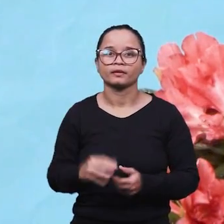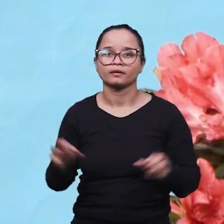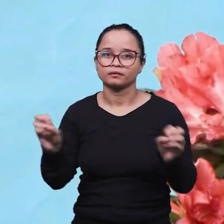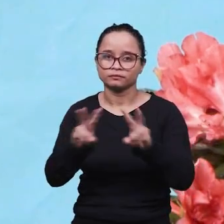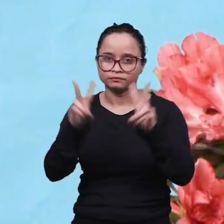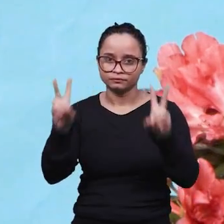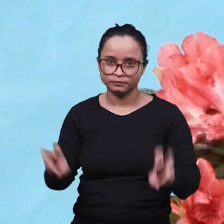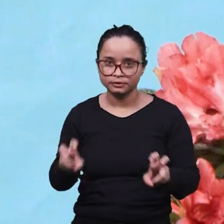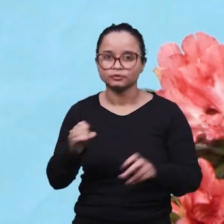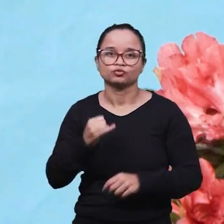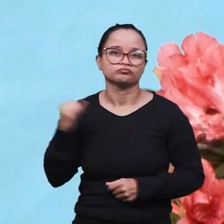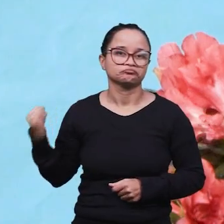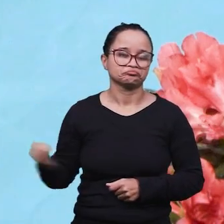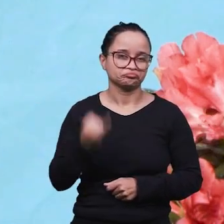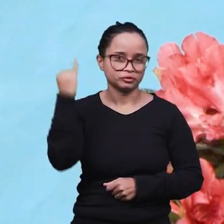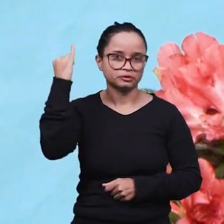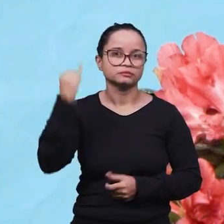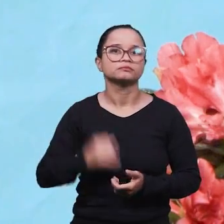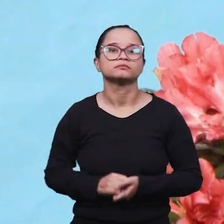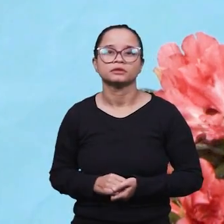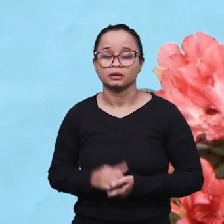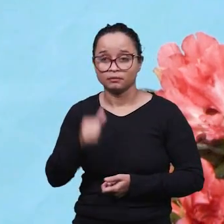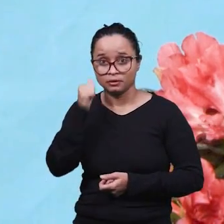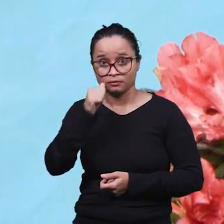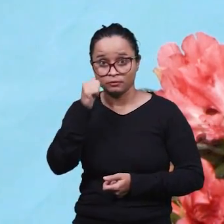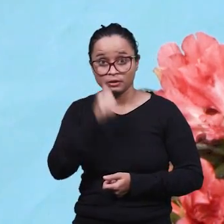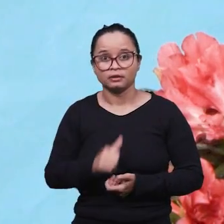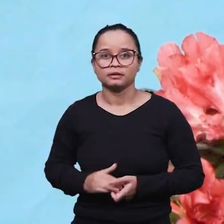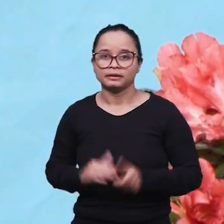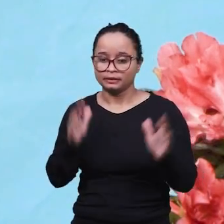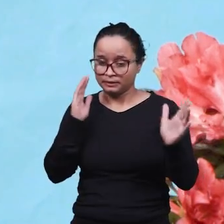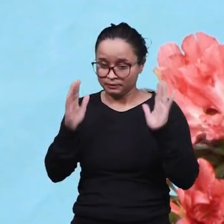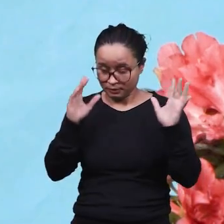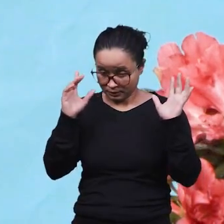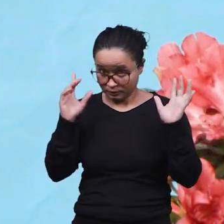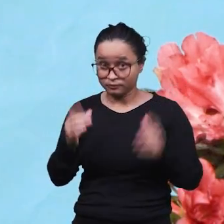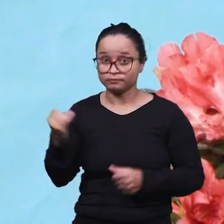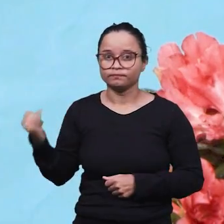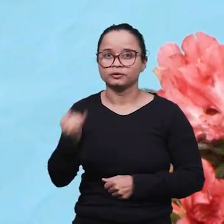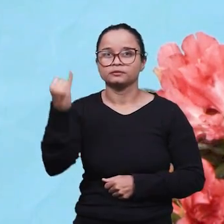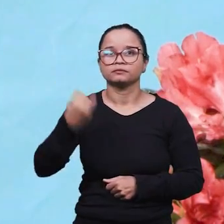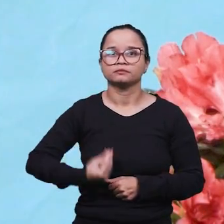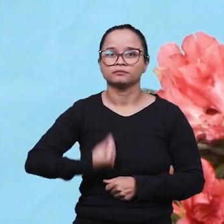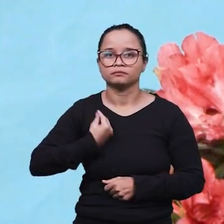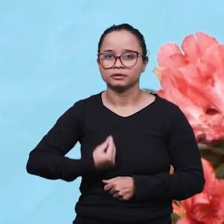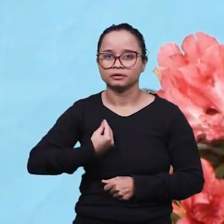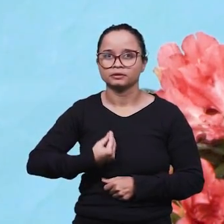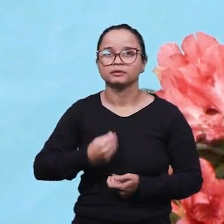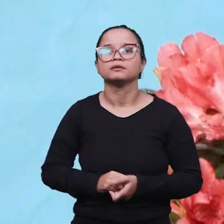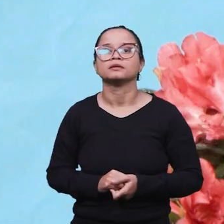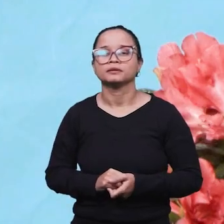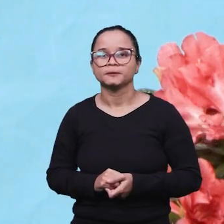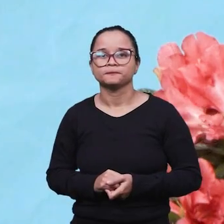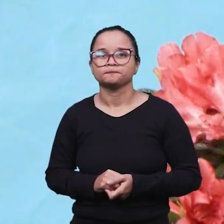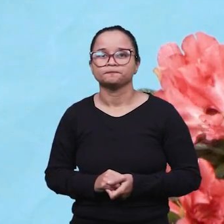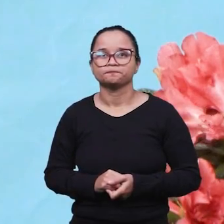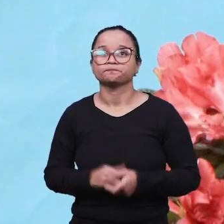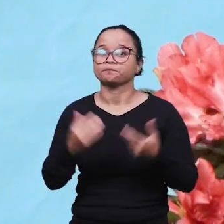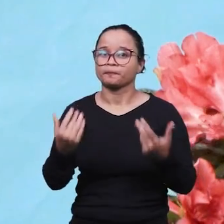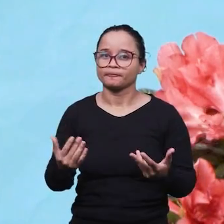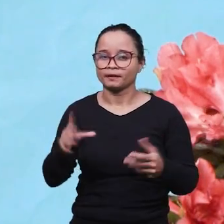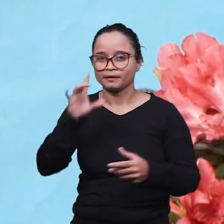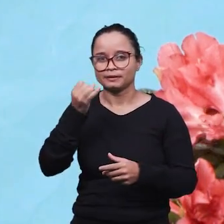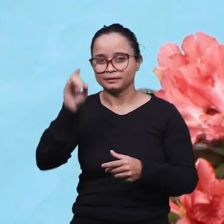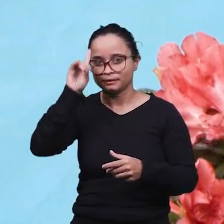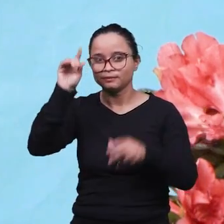tão relevante, né, para as mulheres nessa fase tão importante da vida, que é a vida reprodutiva, né, que é a gestação. Se Deus